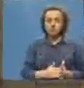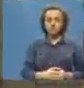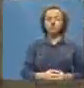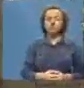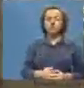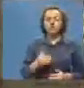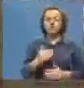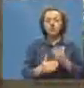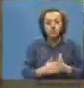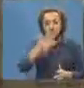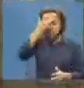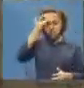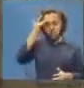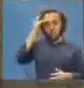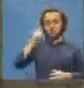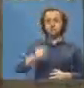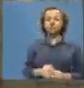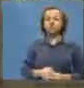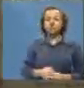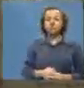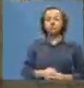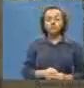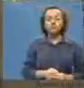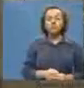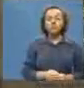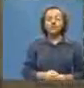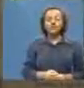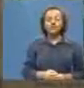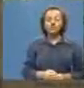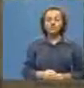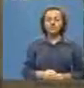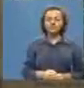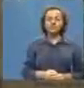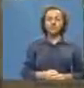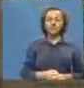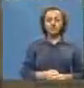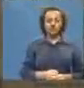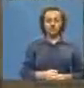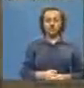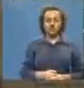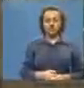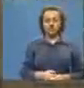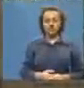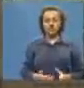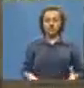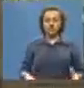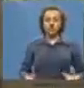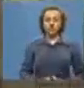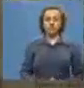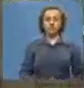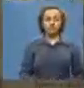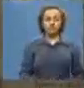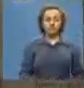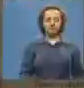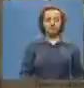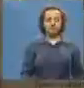olhar e olhar de novo novo e pegar na mão se for Mineiro põe a mão mesmo né tem que olhar e p a mão e ver será que tá aqui